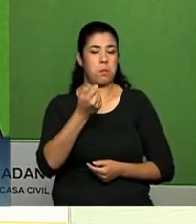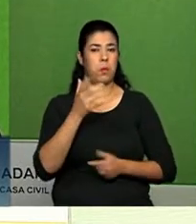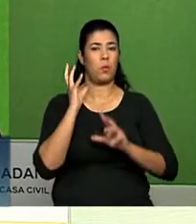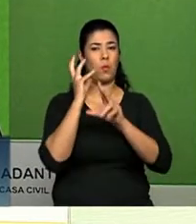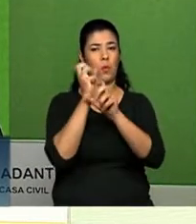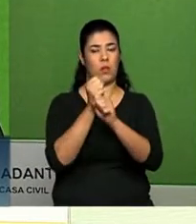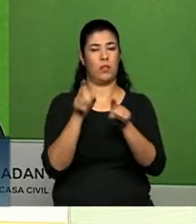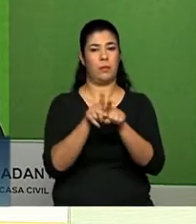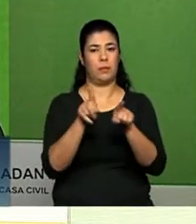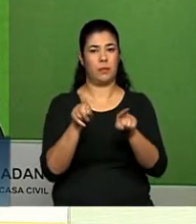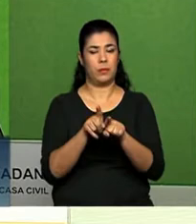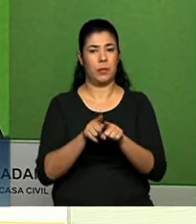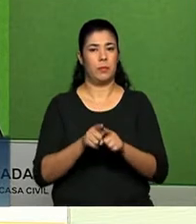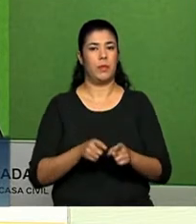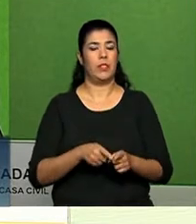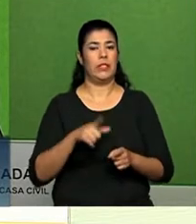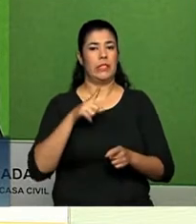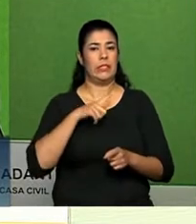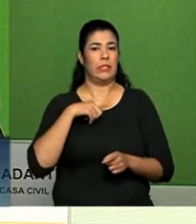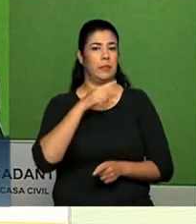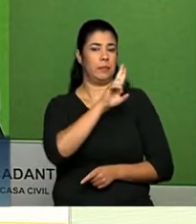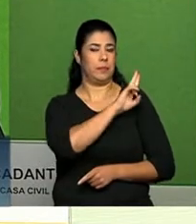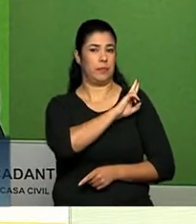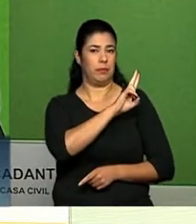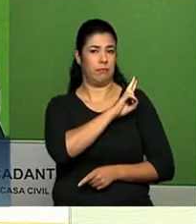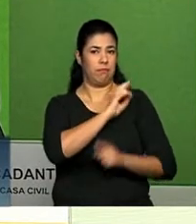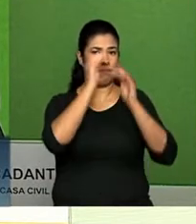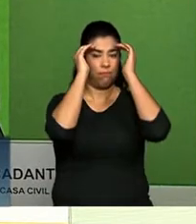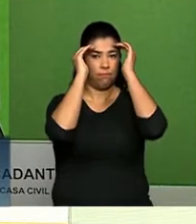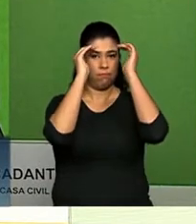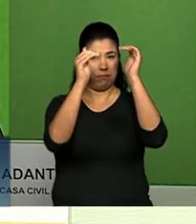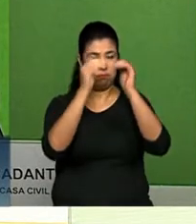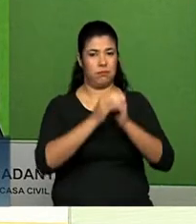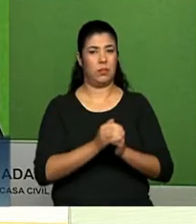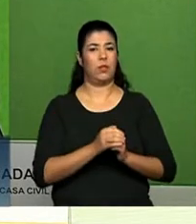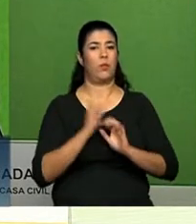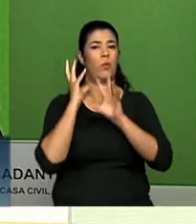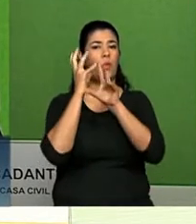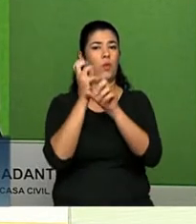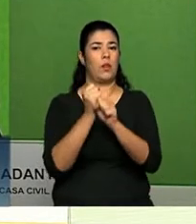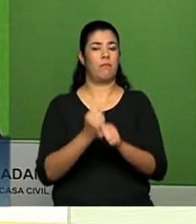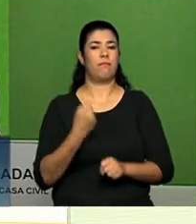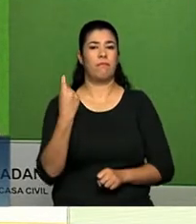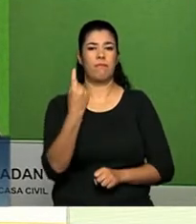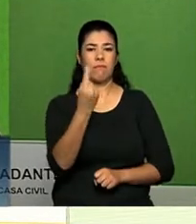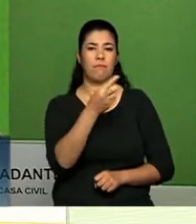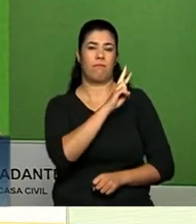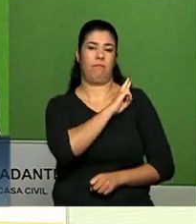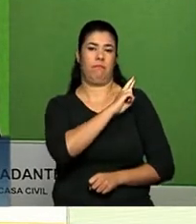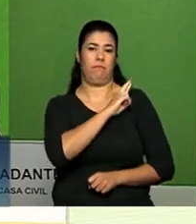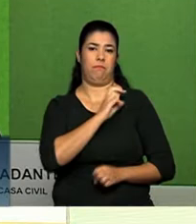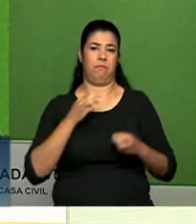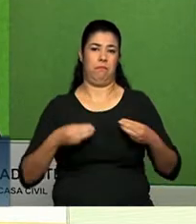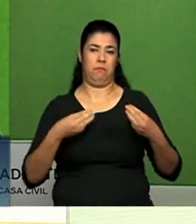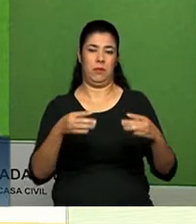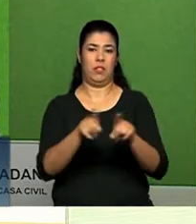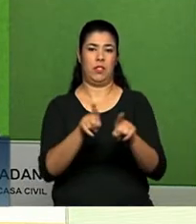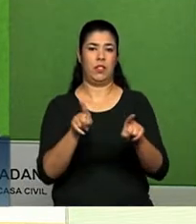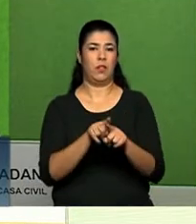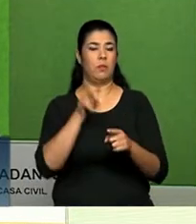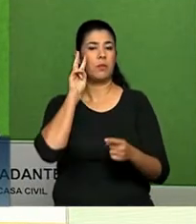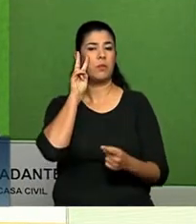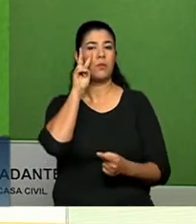entregas importantes que estão em andamento em cada pasta ministerial e prever quais são os